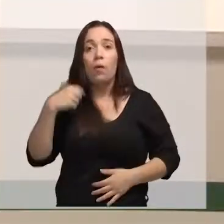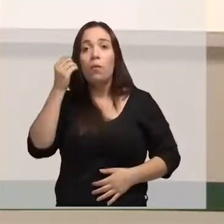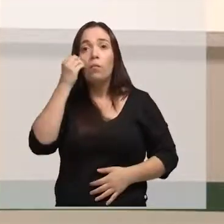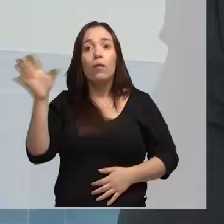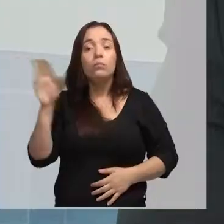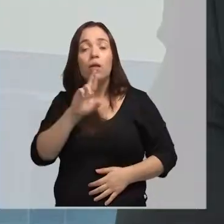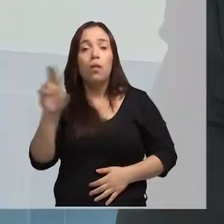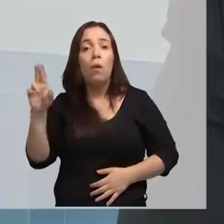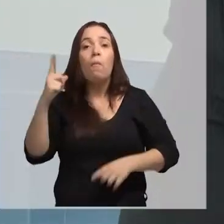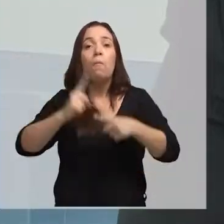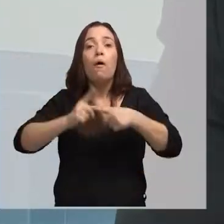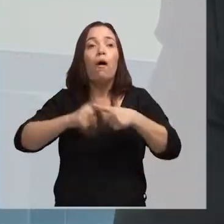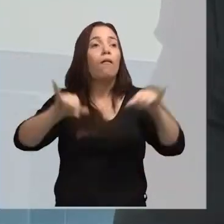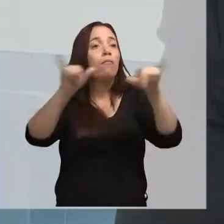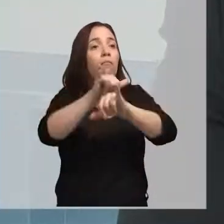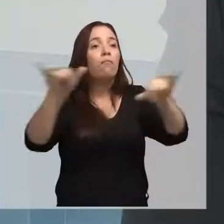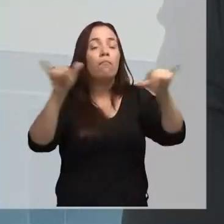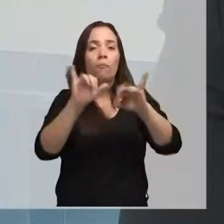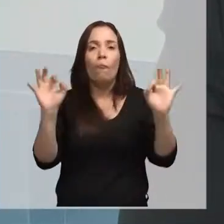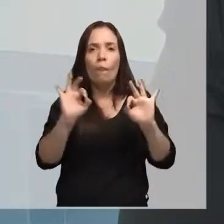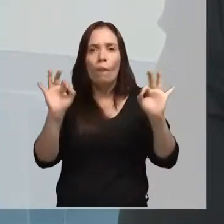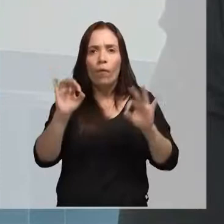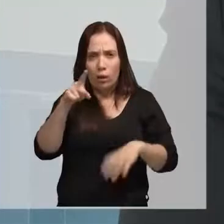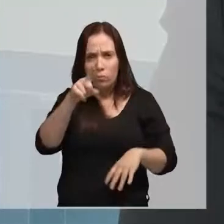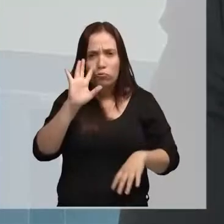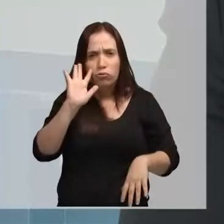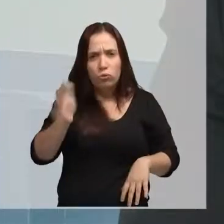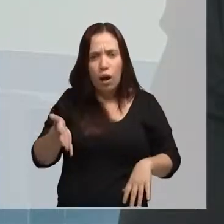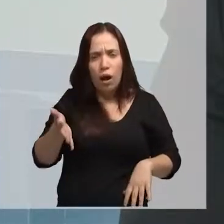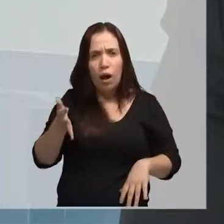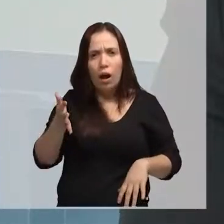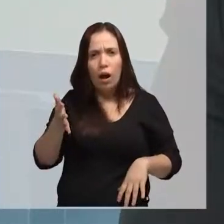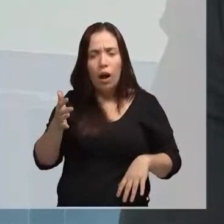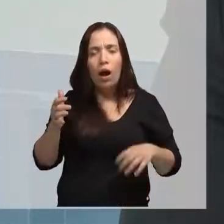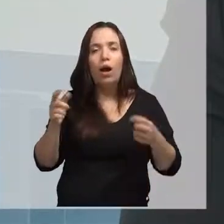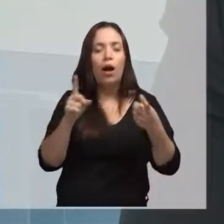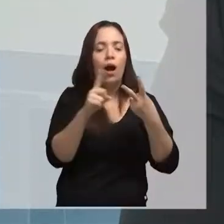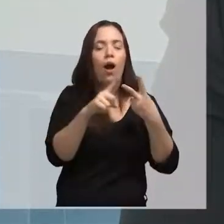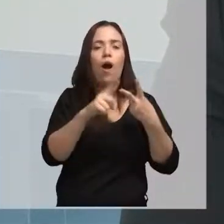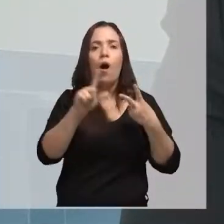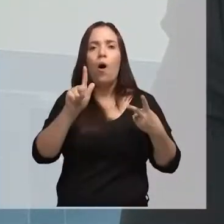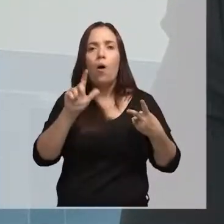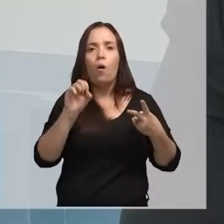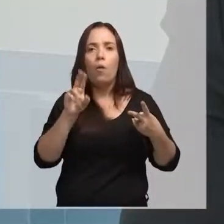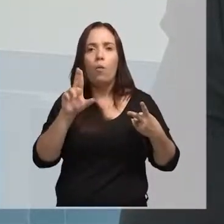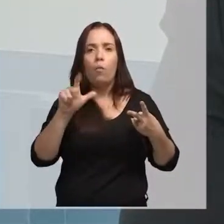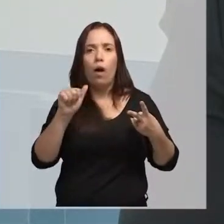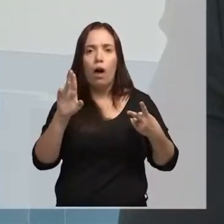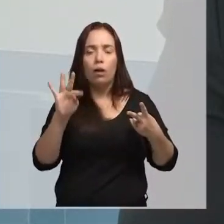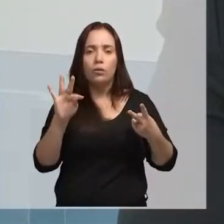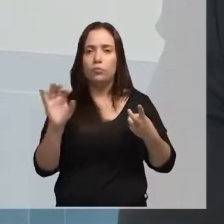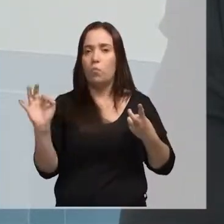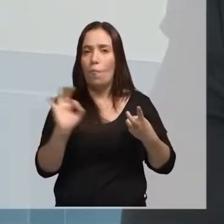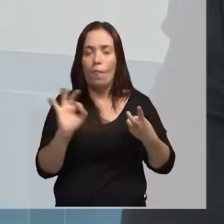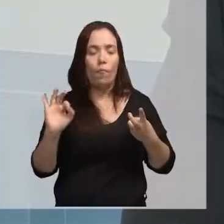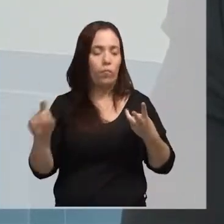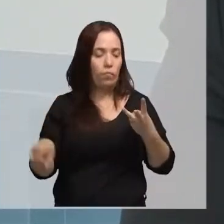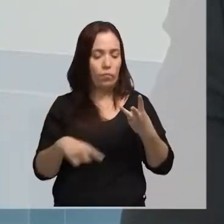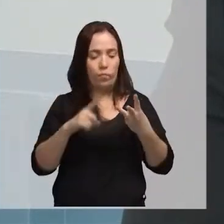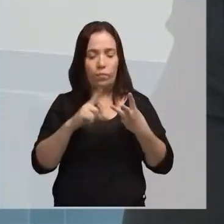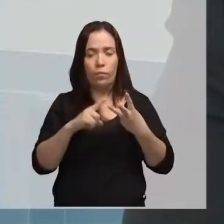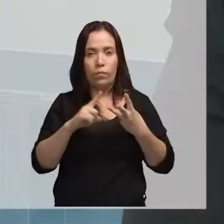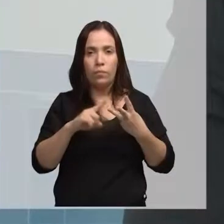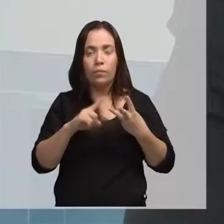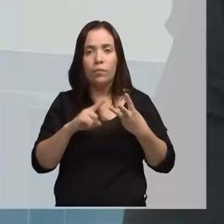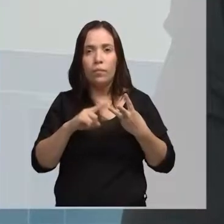divulga, Vera. Você viu algum dia de atividade Do Goulart. do Goulart? Eu nunca vi. Do próprio Amoedo. Você viu algum